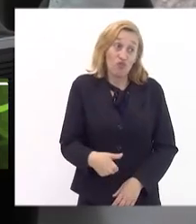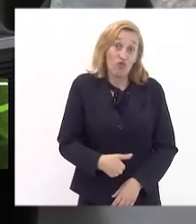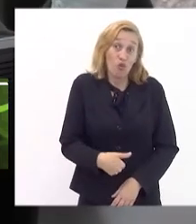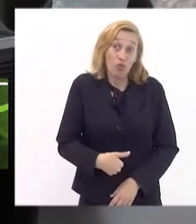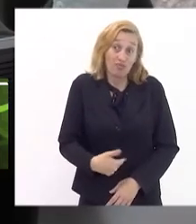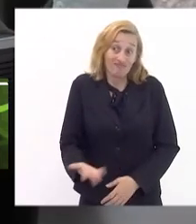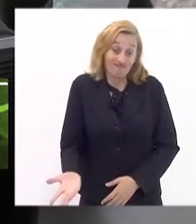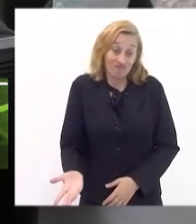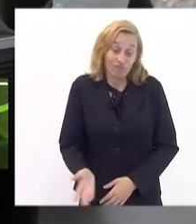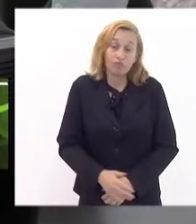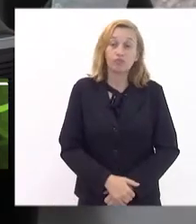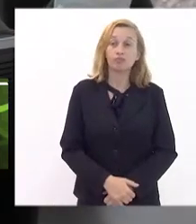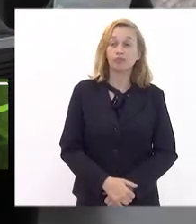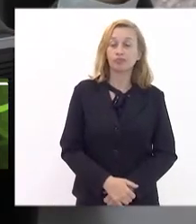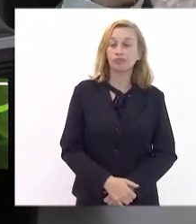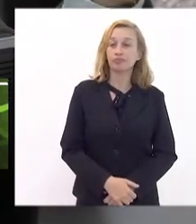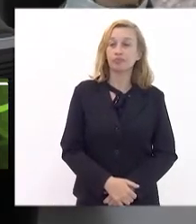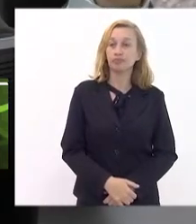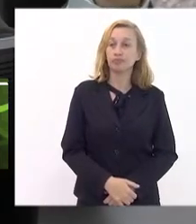Bom,